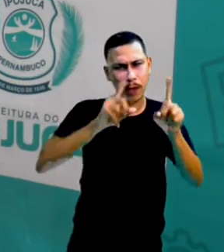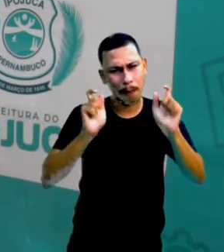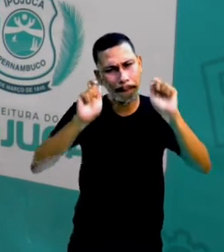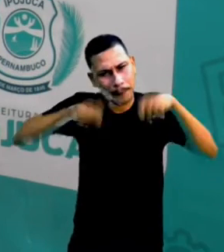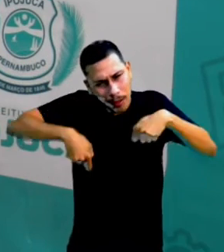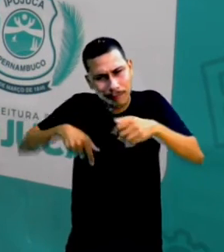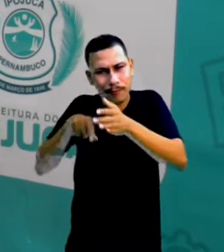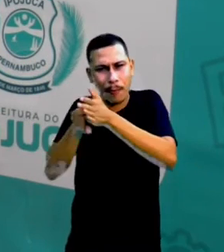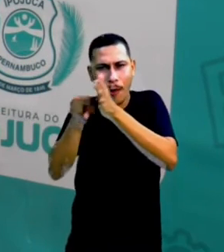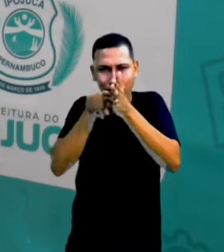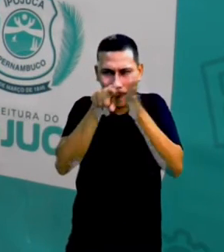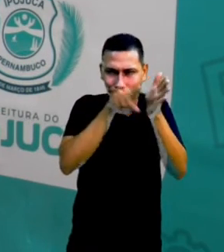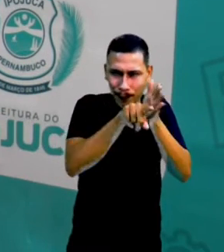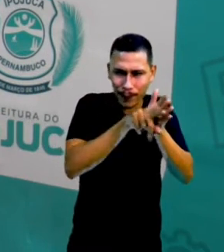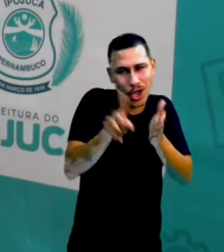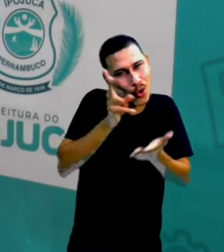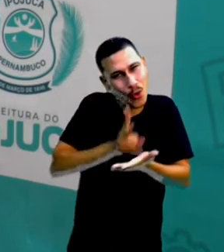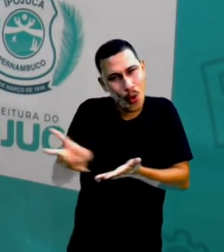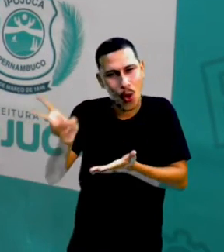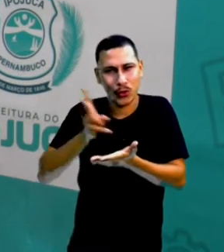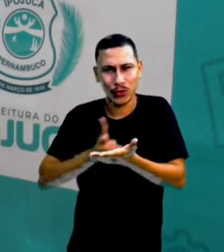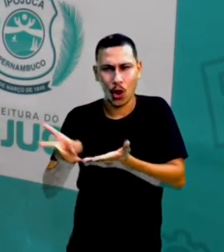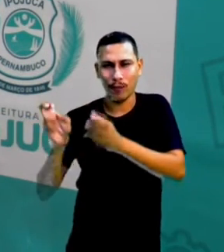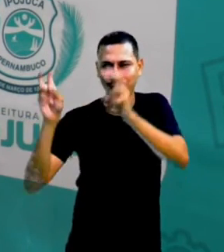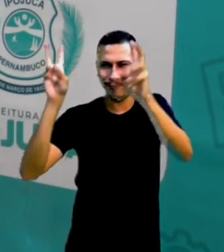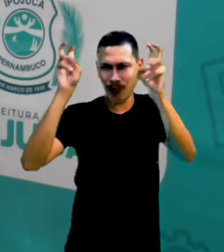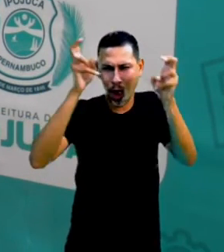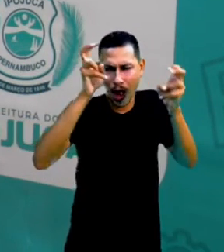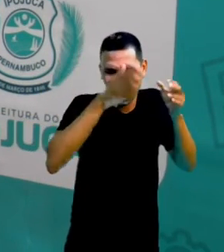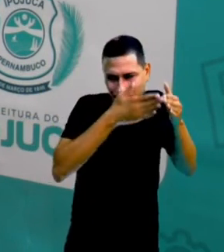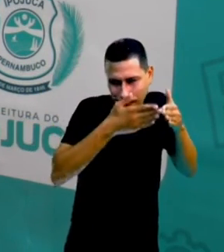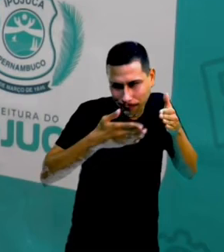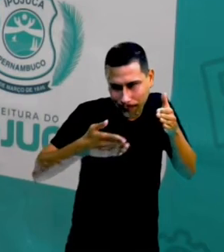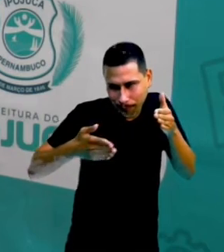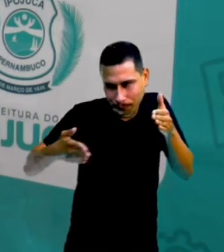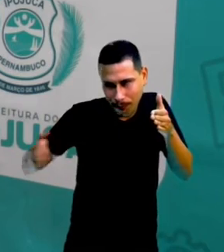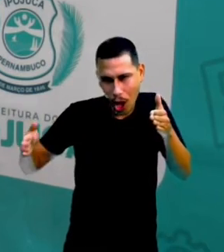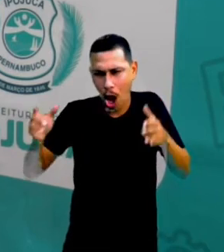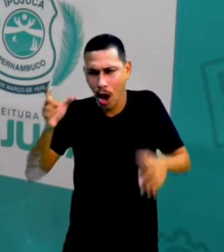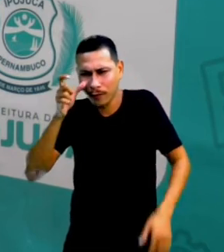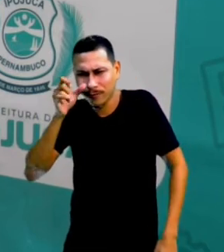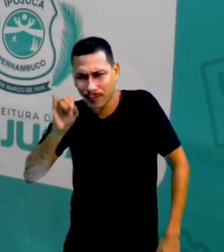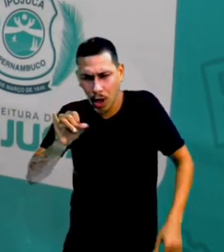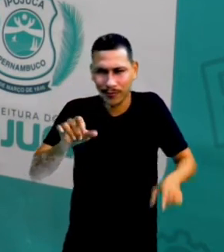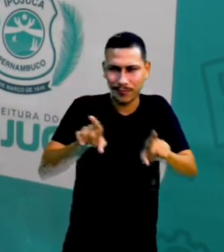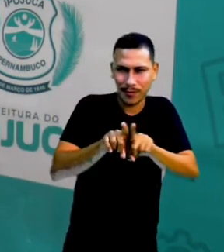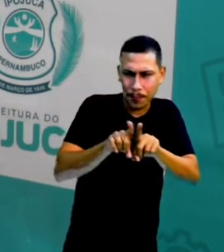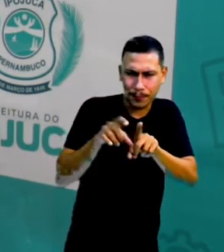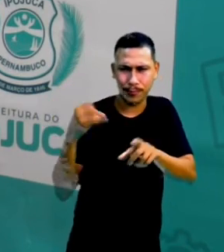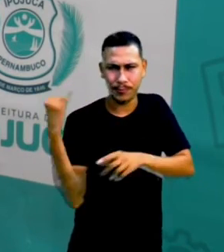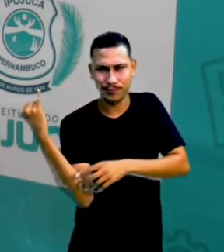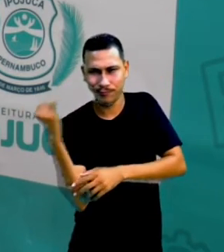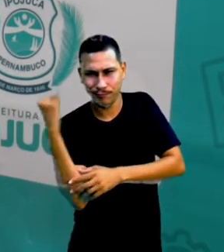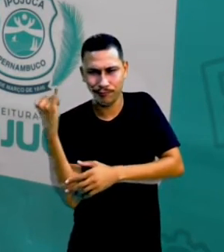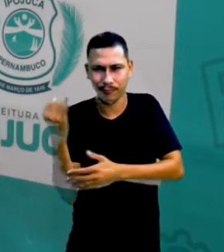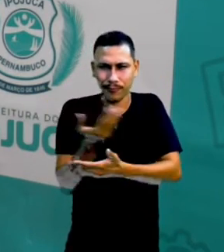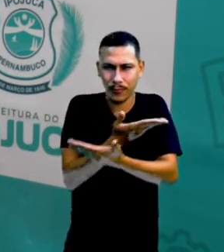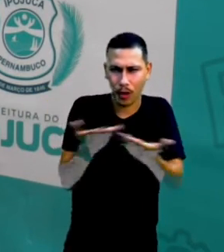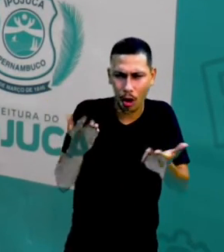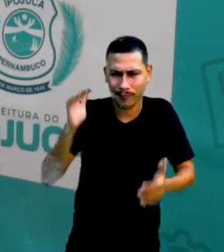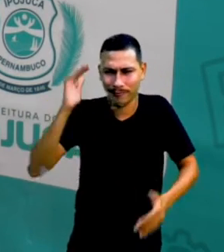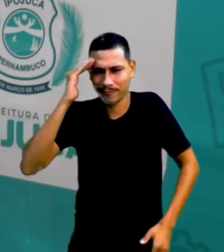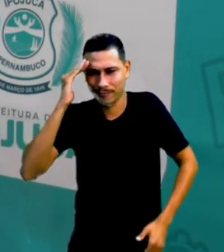esse processo. Mas esse conteúdo é bastante extenso, interessante e muito importante que vocês tenham